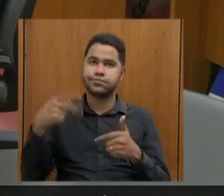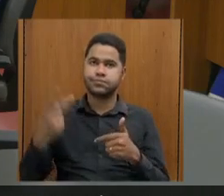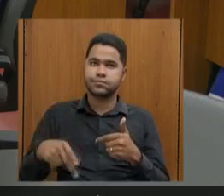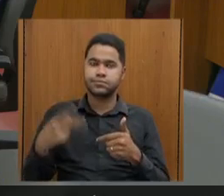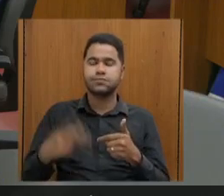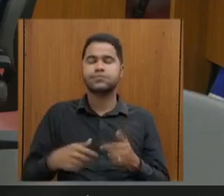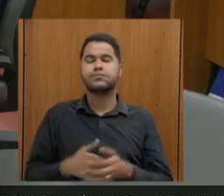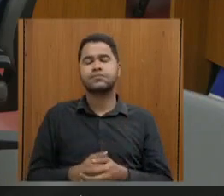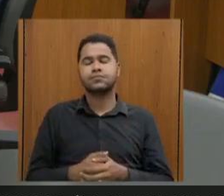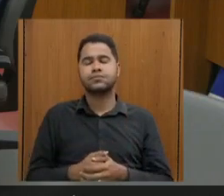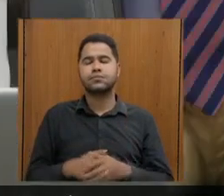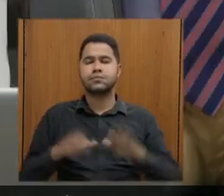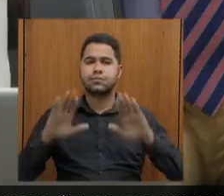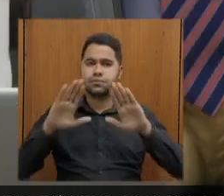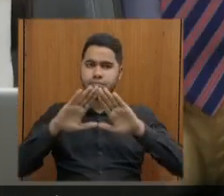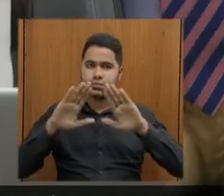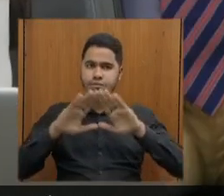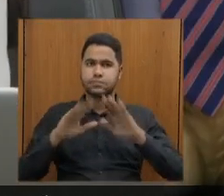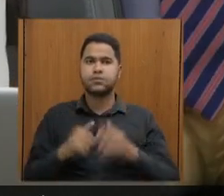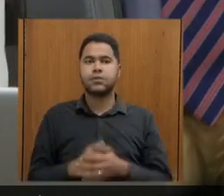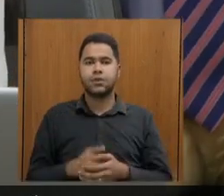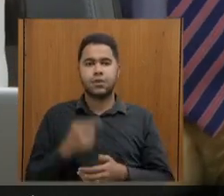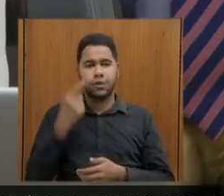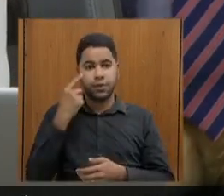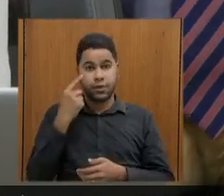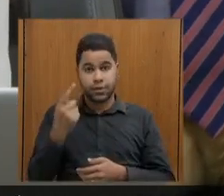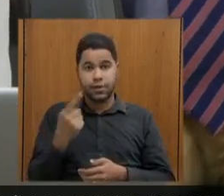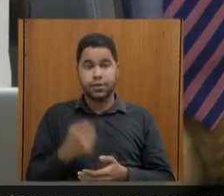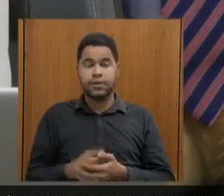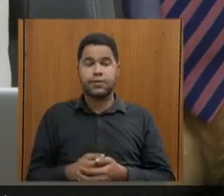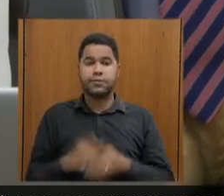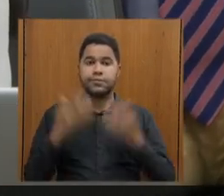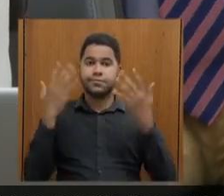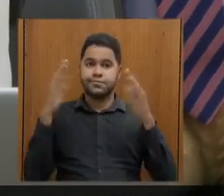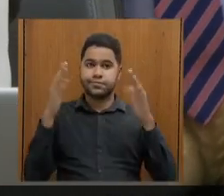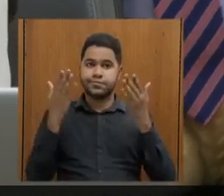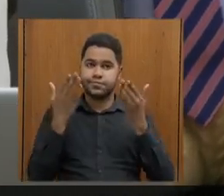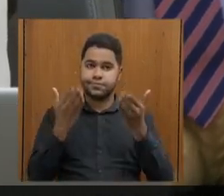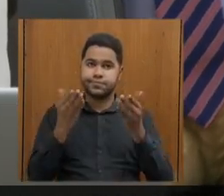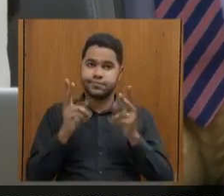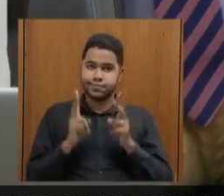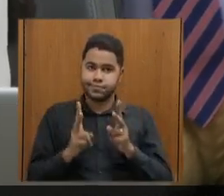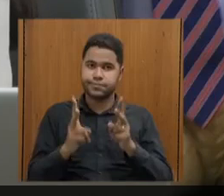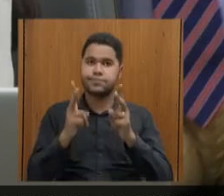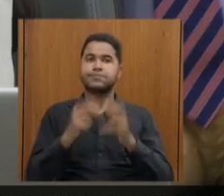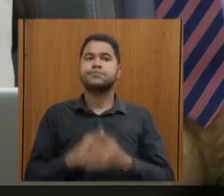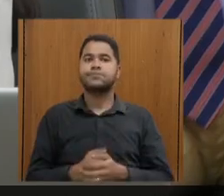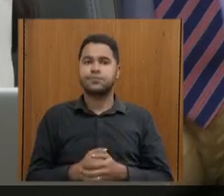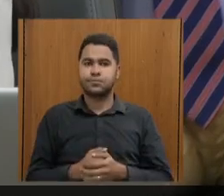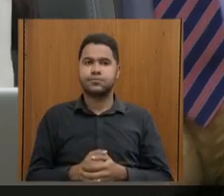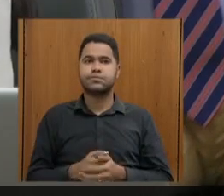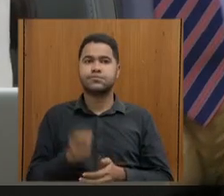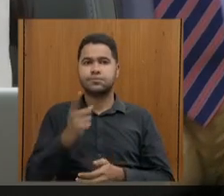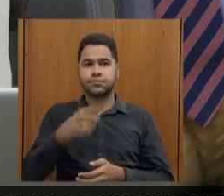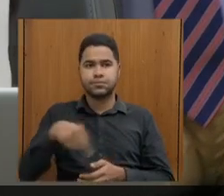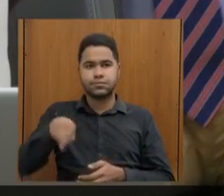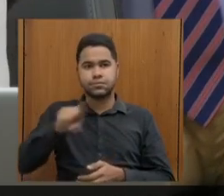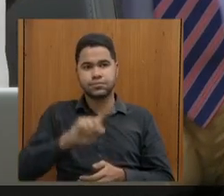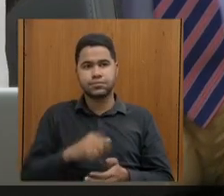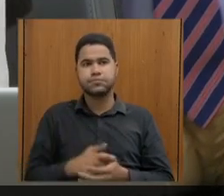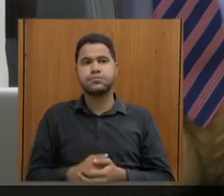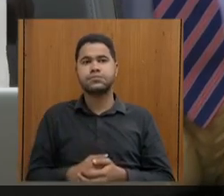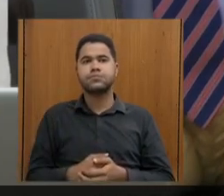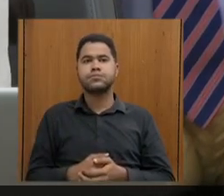nessa casa na Assembleia Legislativa viu Arlei te parabenizamos aí sempre aí pela sua atuação aqui em frente